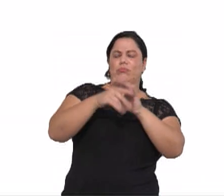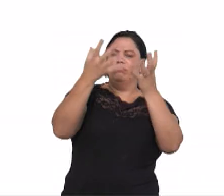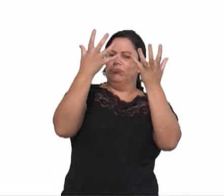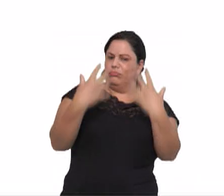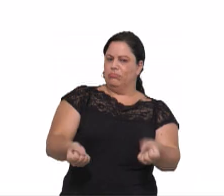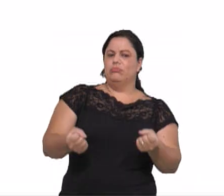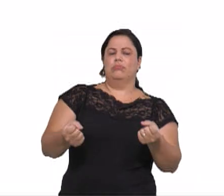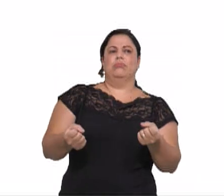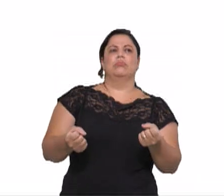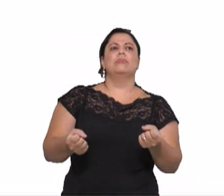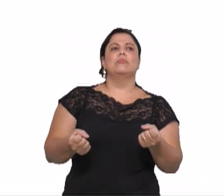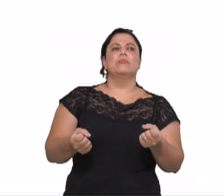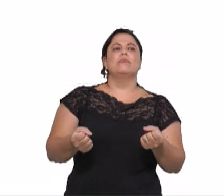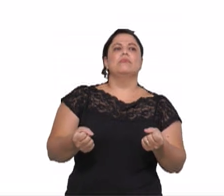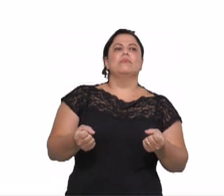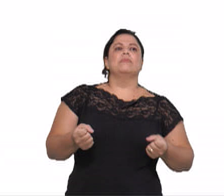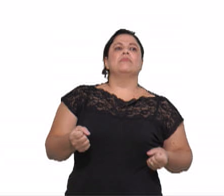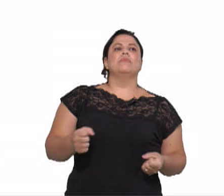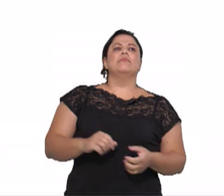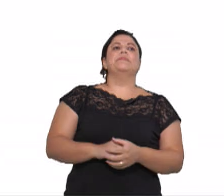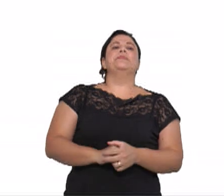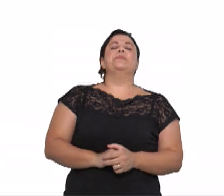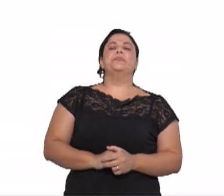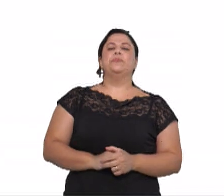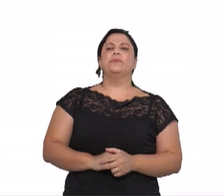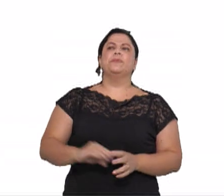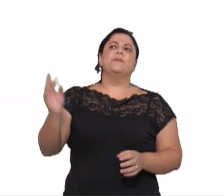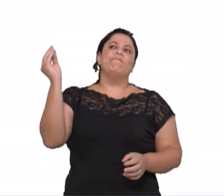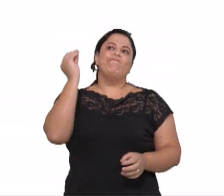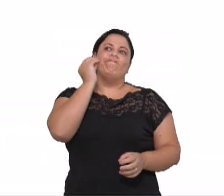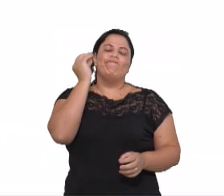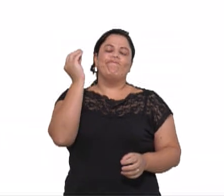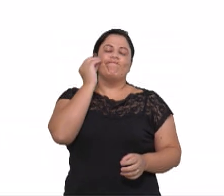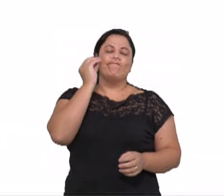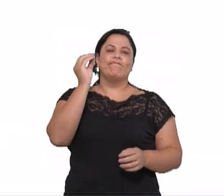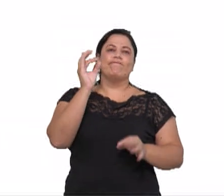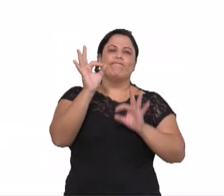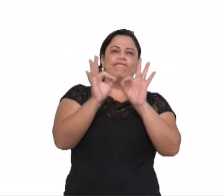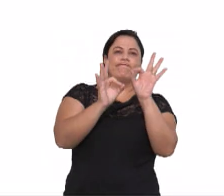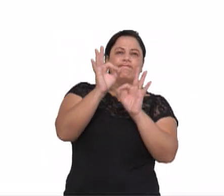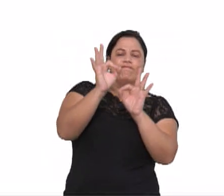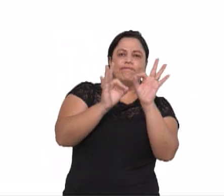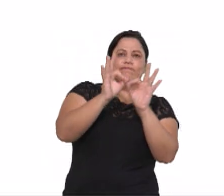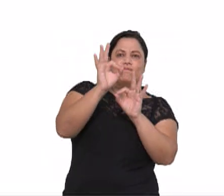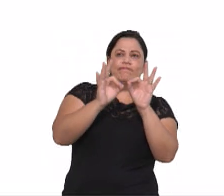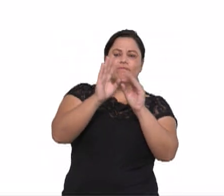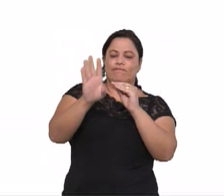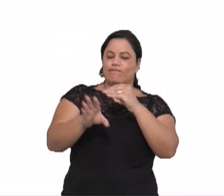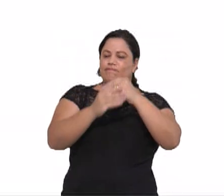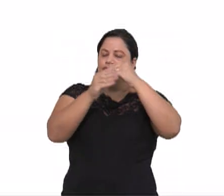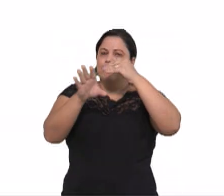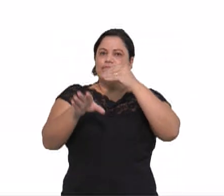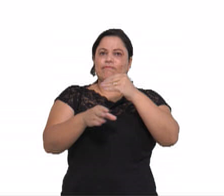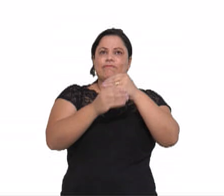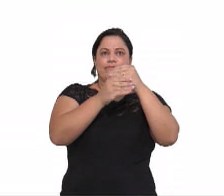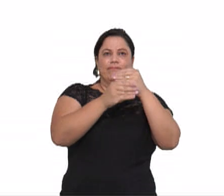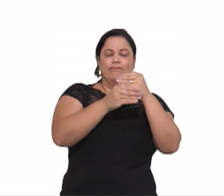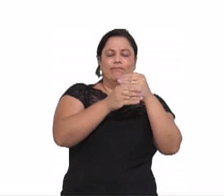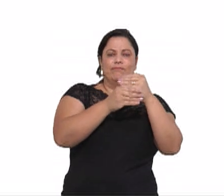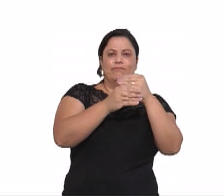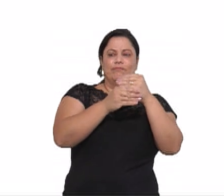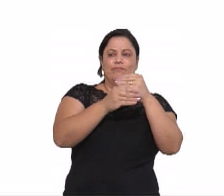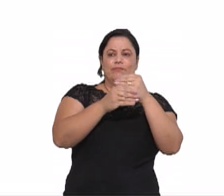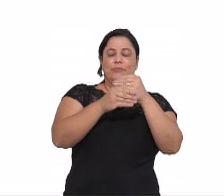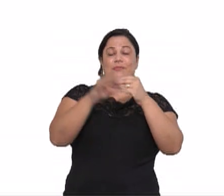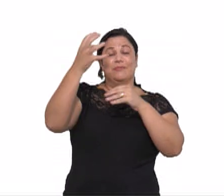Estado. Tentativa de restauração monárquica, bem como dos privilégios do clero